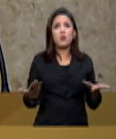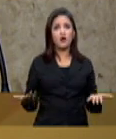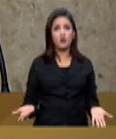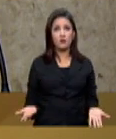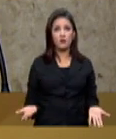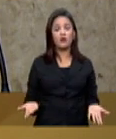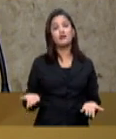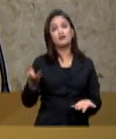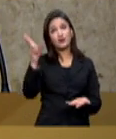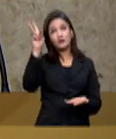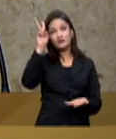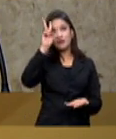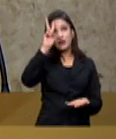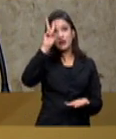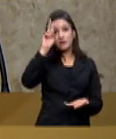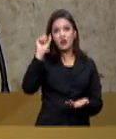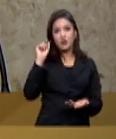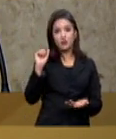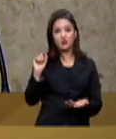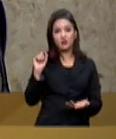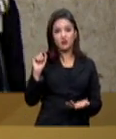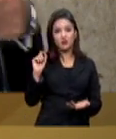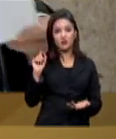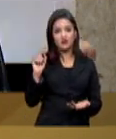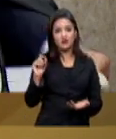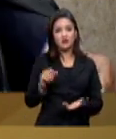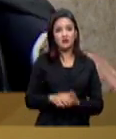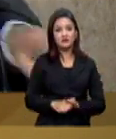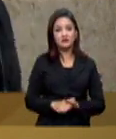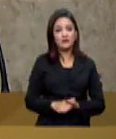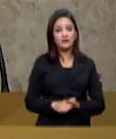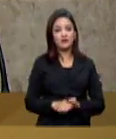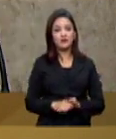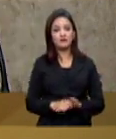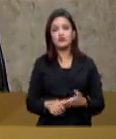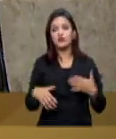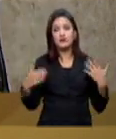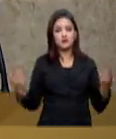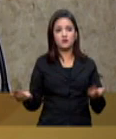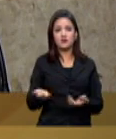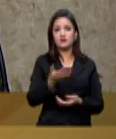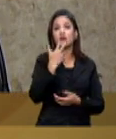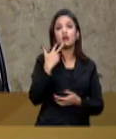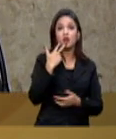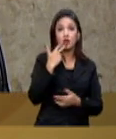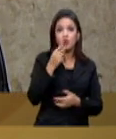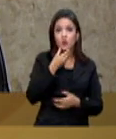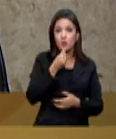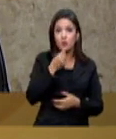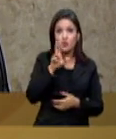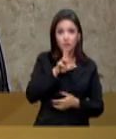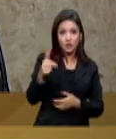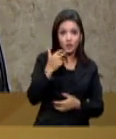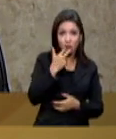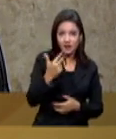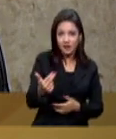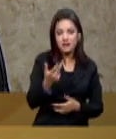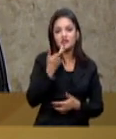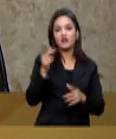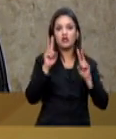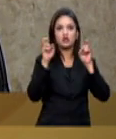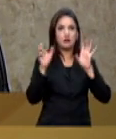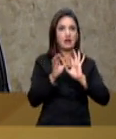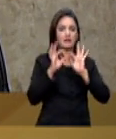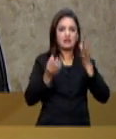aquela velha advertência do Justice Oliver Wendell Holmes, quando ele trata da liberdade de expressão. Então,